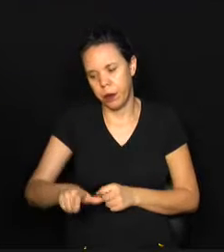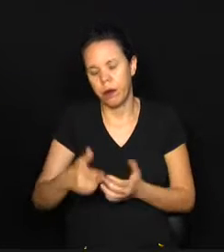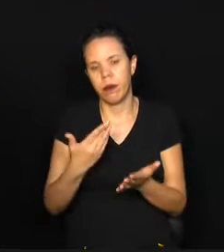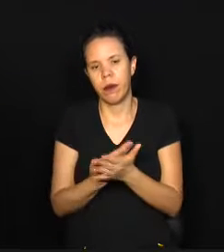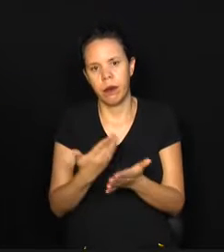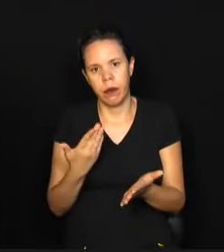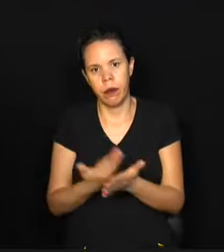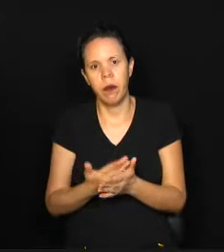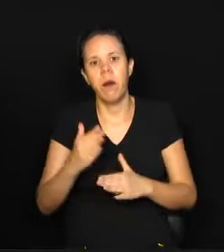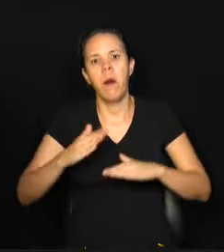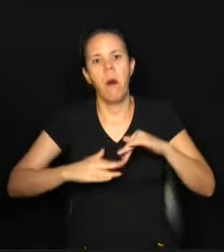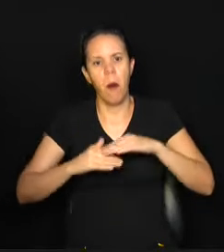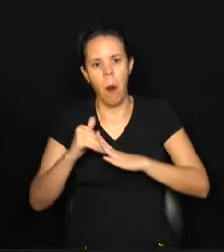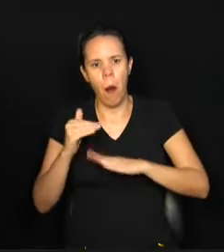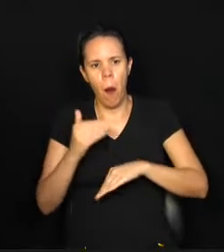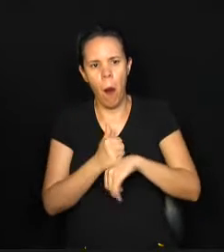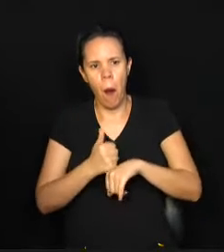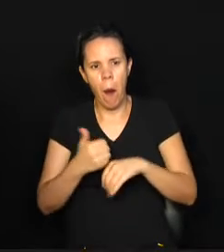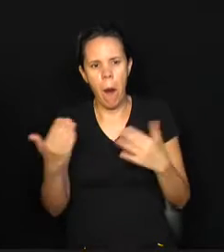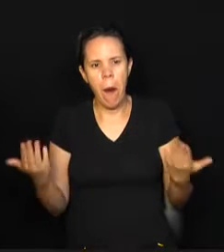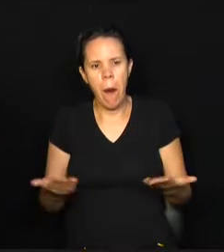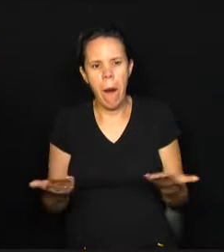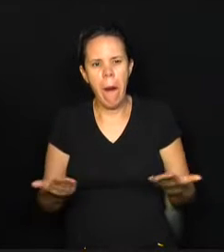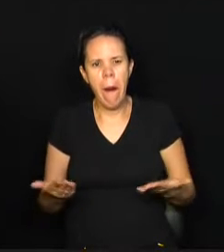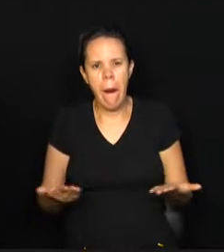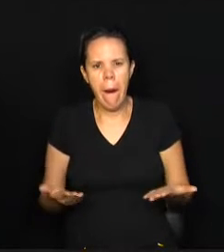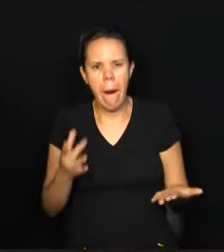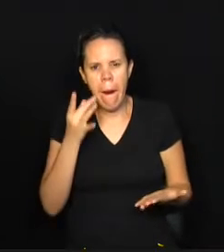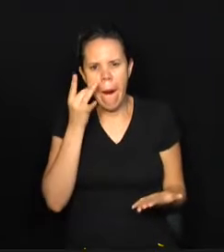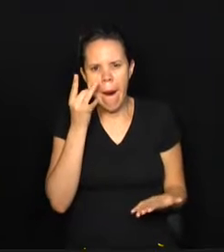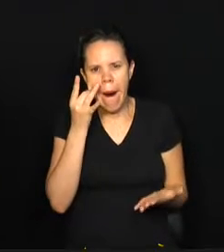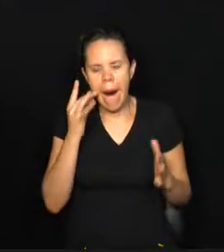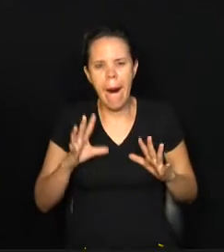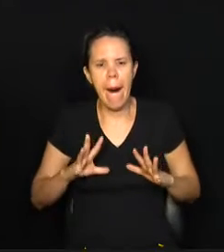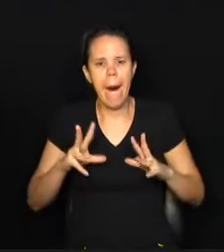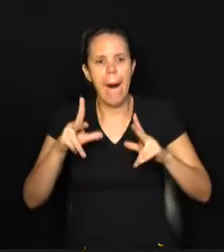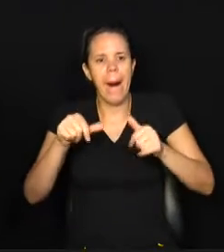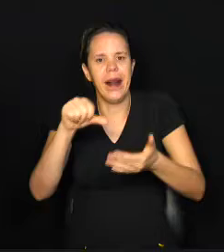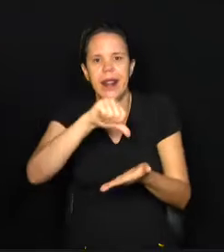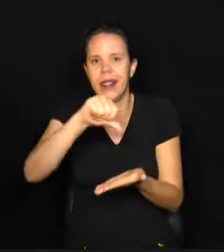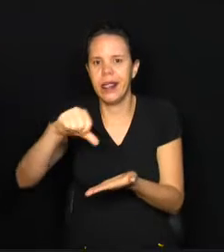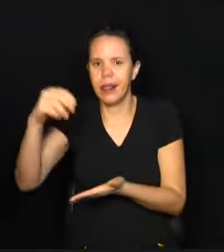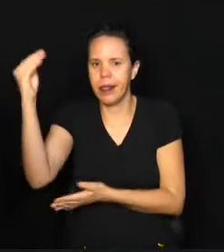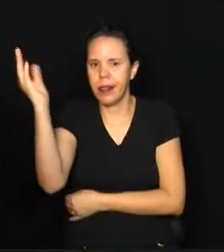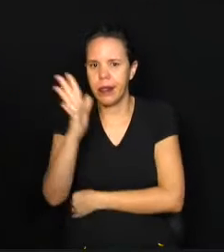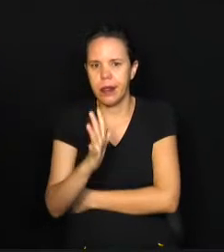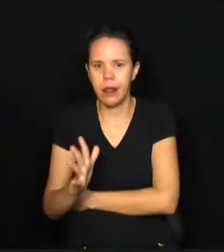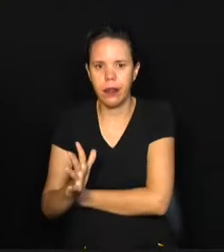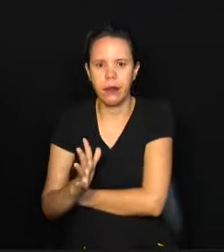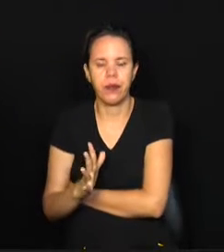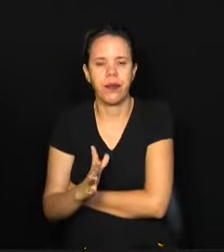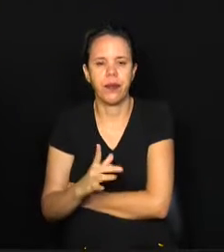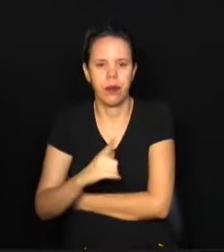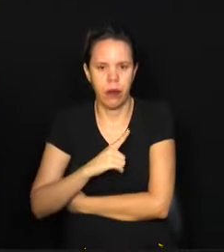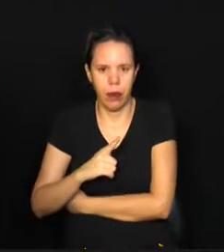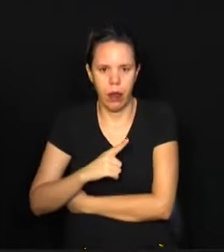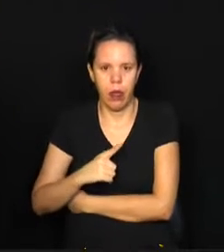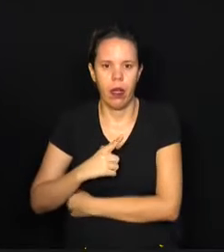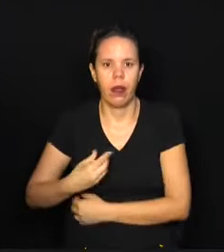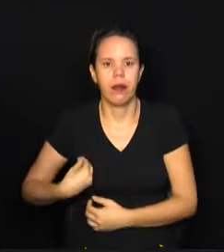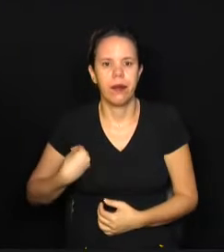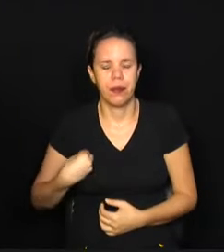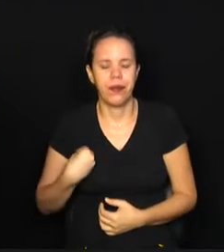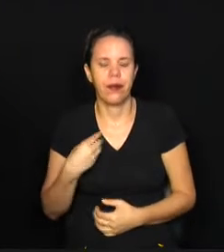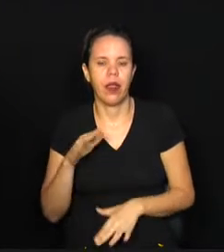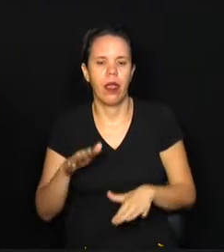um profissional que hoje está presente em todo o território nacional, mas que existe uma grande dificuldade